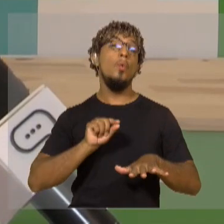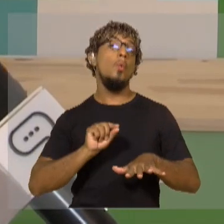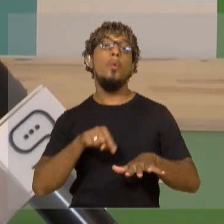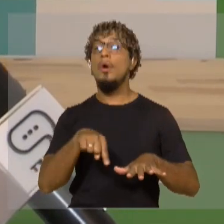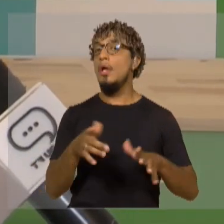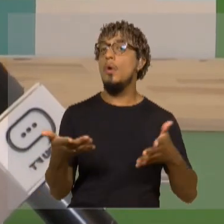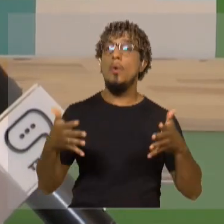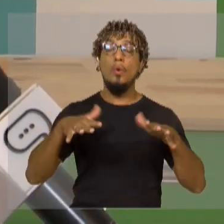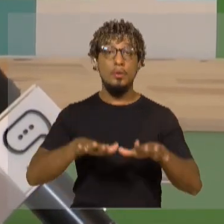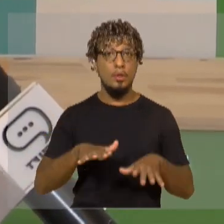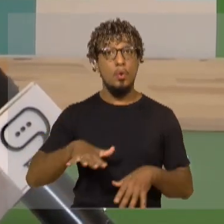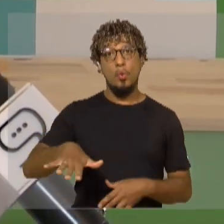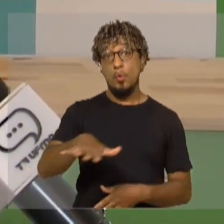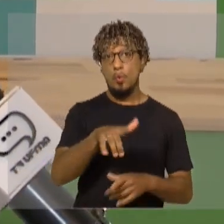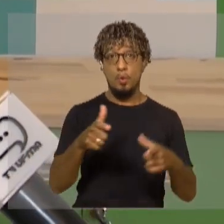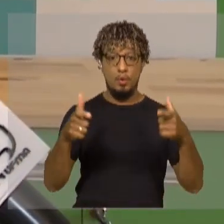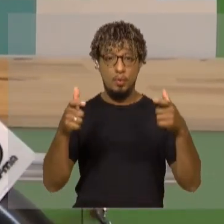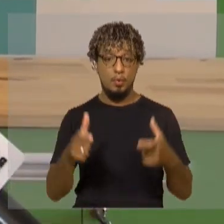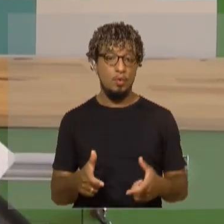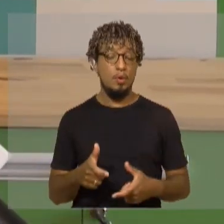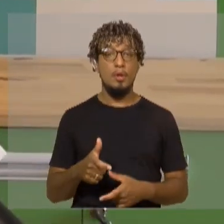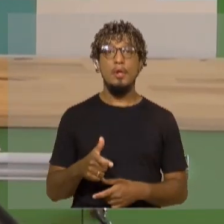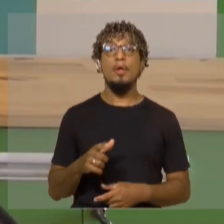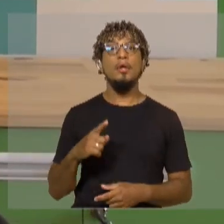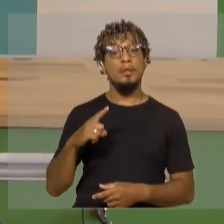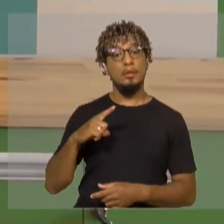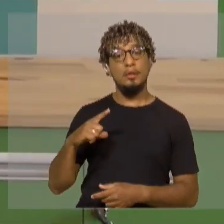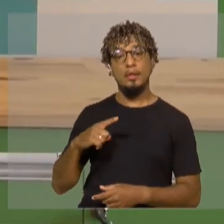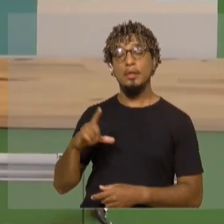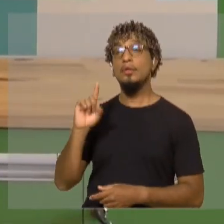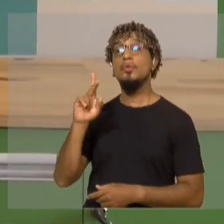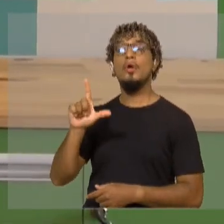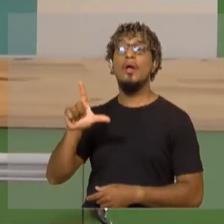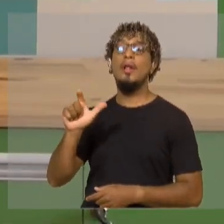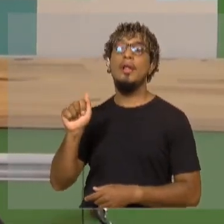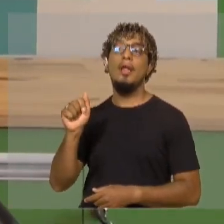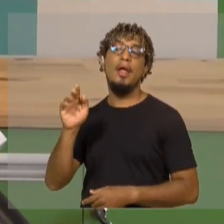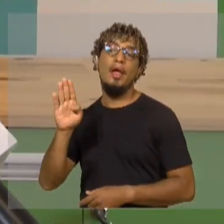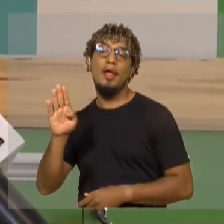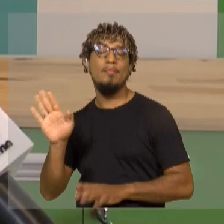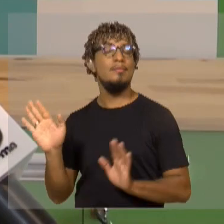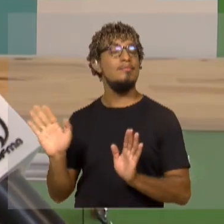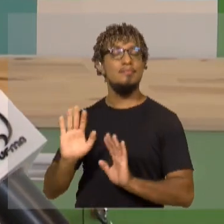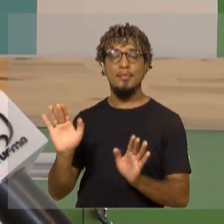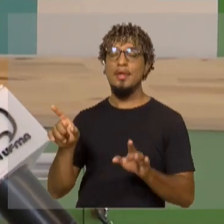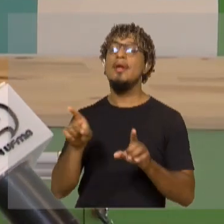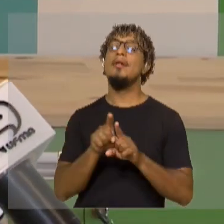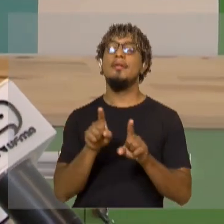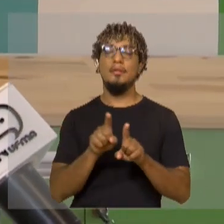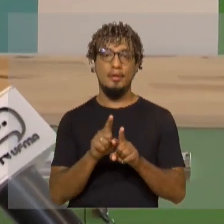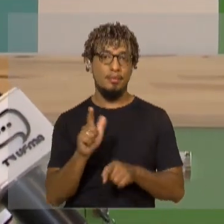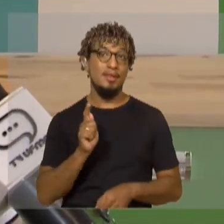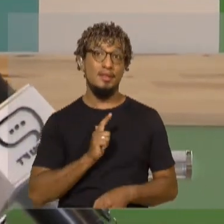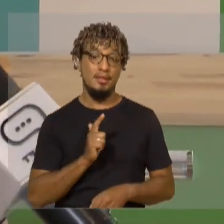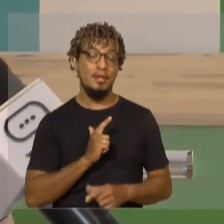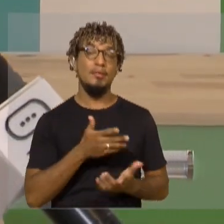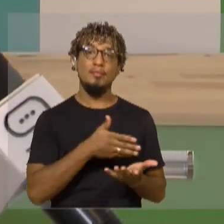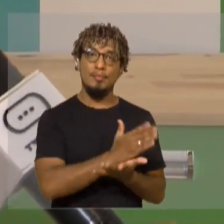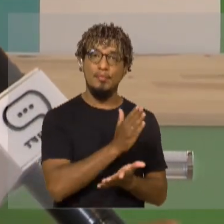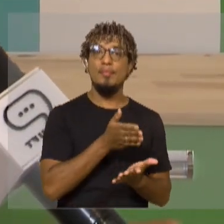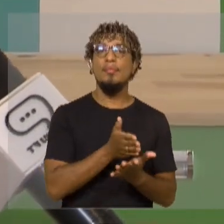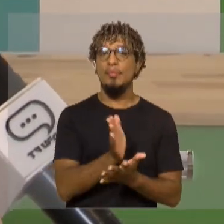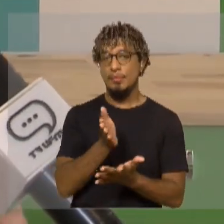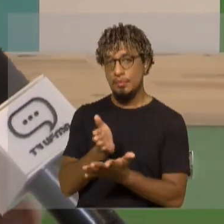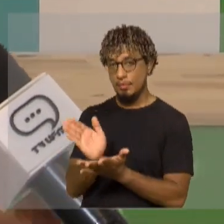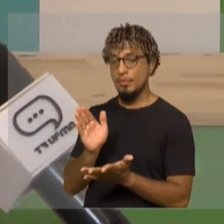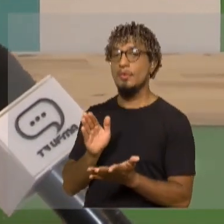o Espaço Acolher é uma proposta que ele sai desse espaço enquanto laboratório e ele vai realmente para os outros espaços